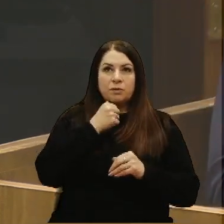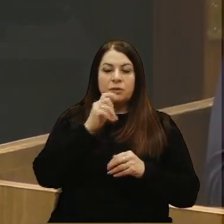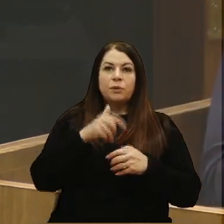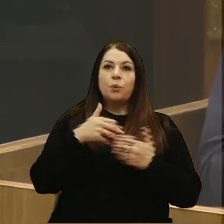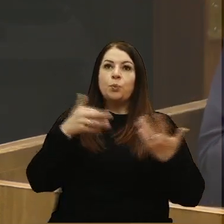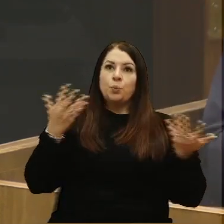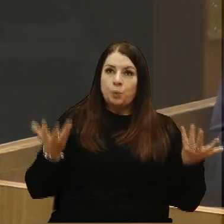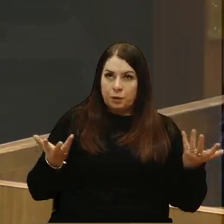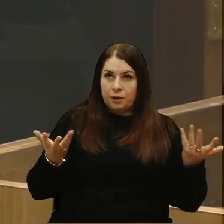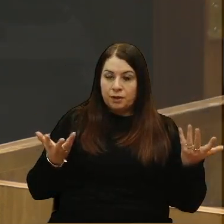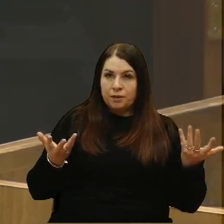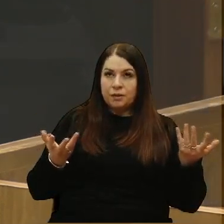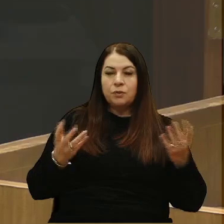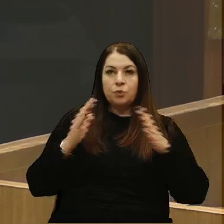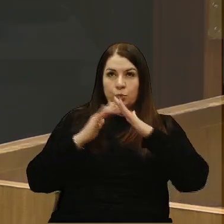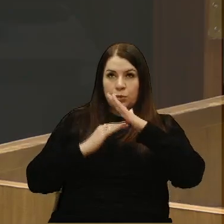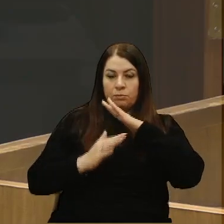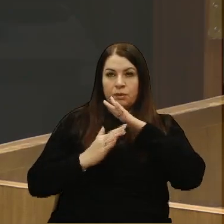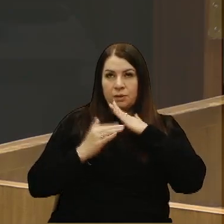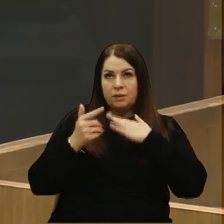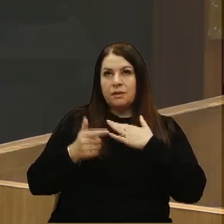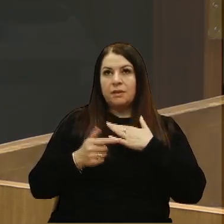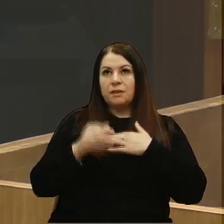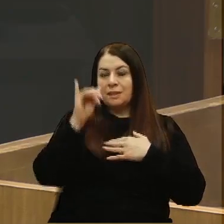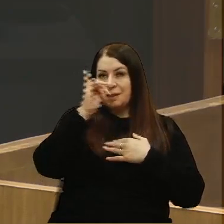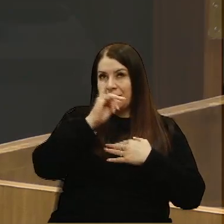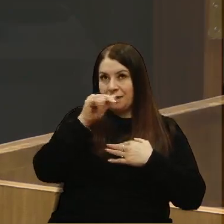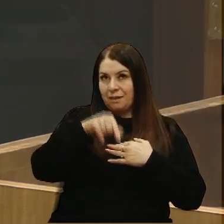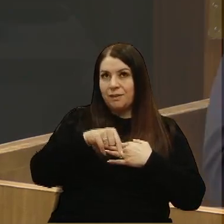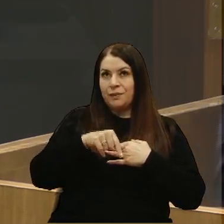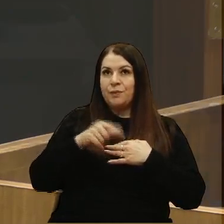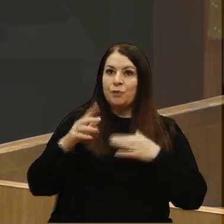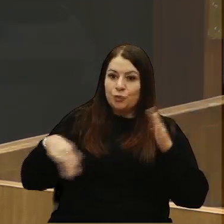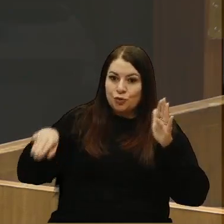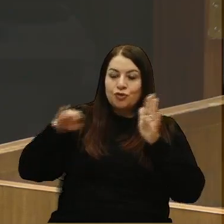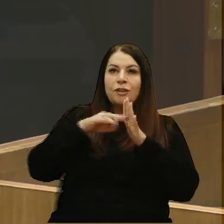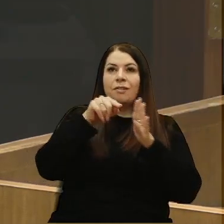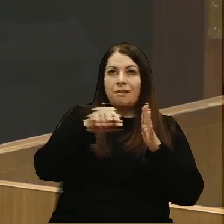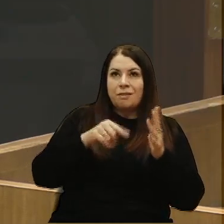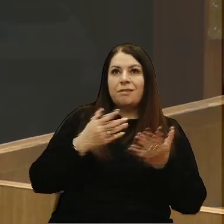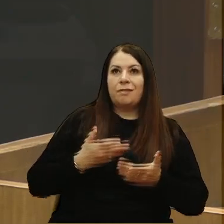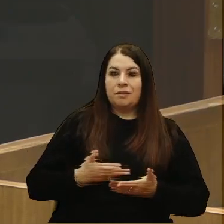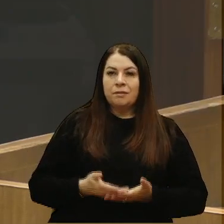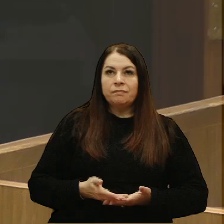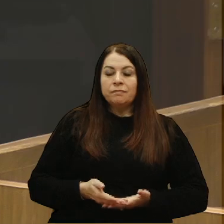quando os imigrantes italianos aqui chegaram,